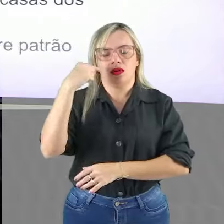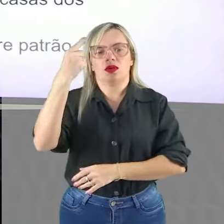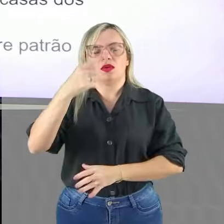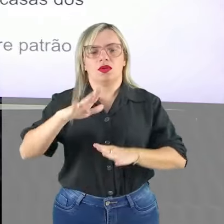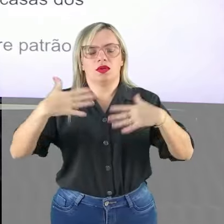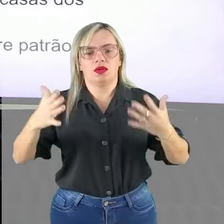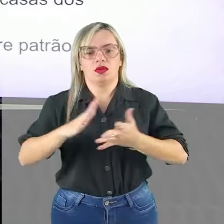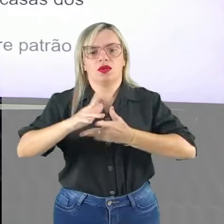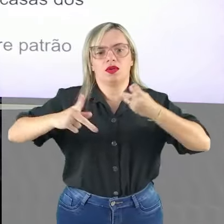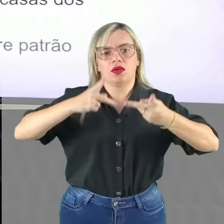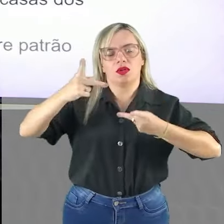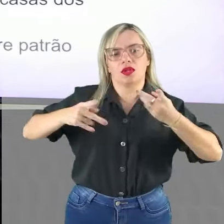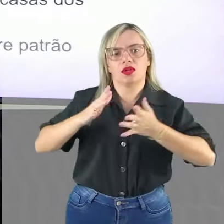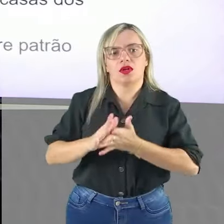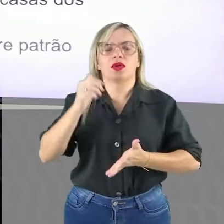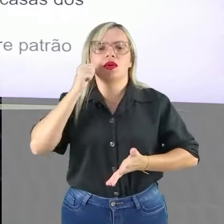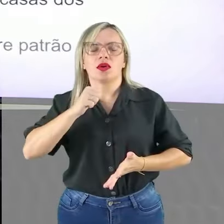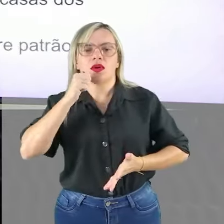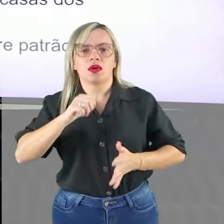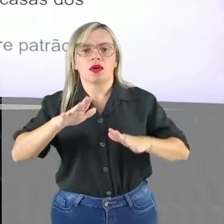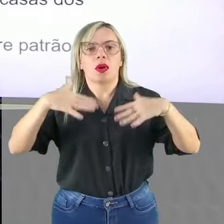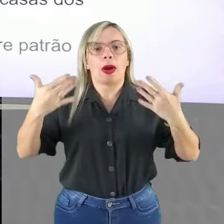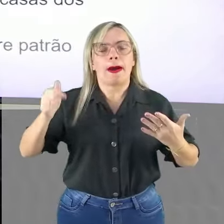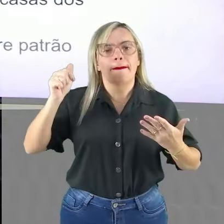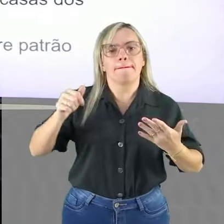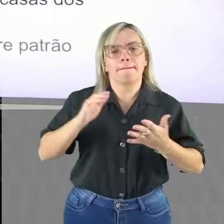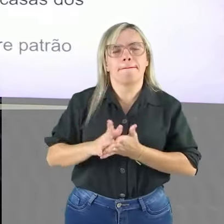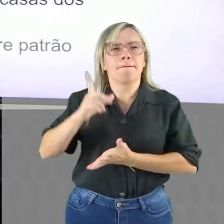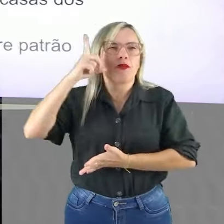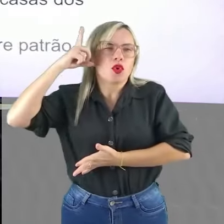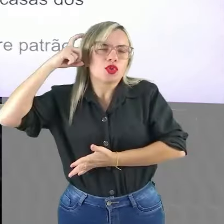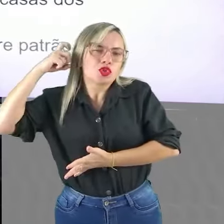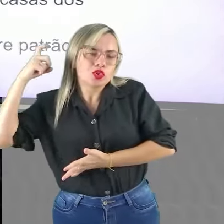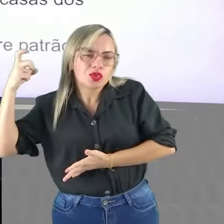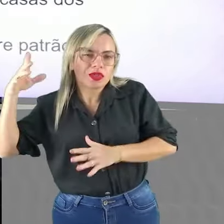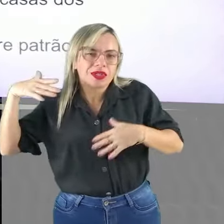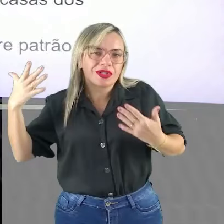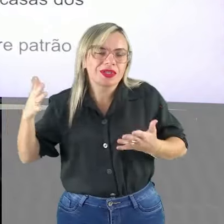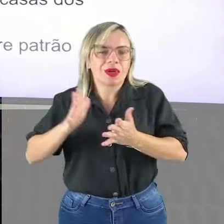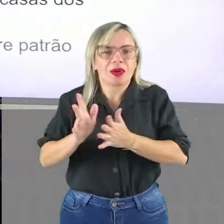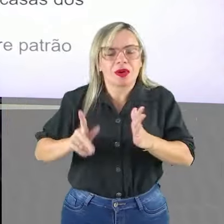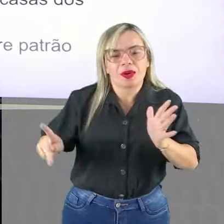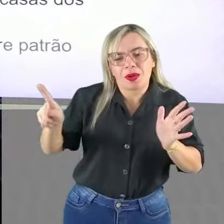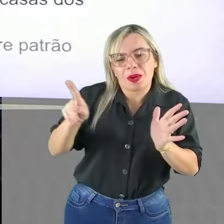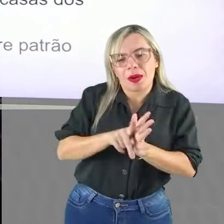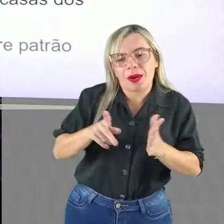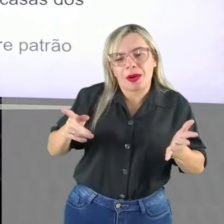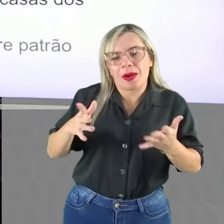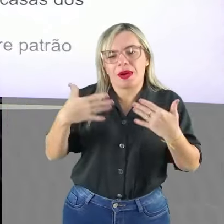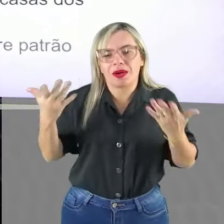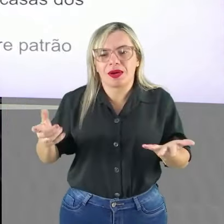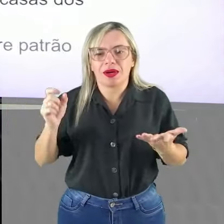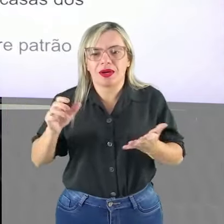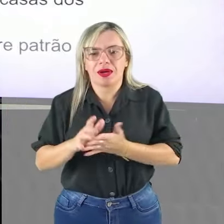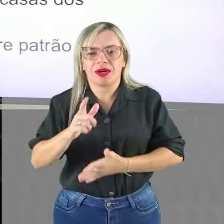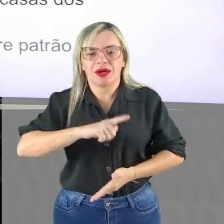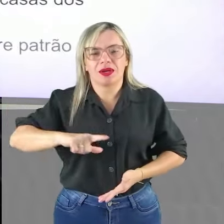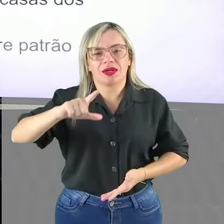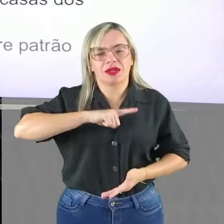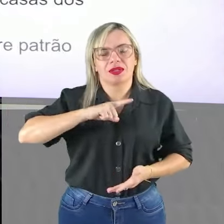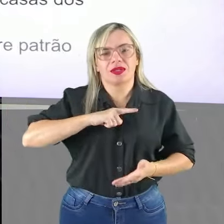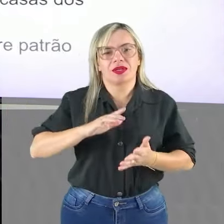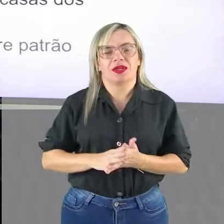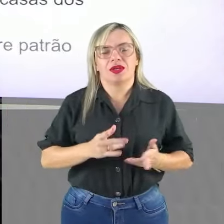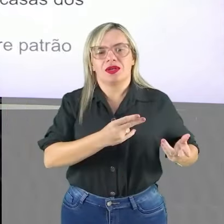então quando ele quando ela diz lá né que esse esse Tom né esse som tão peculiar que é o som deles ou seja eles têm a mesma